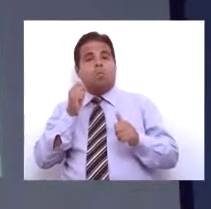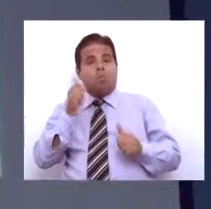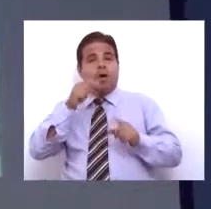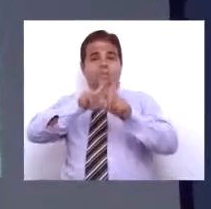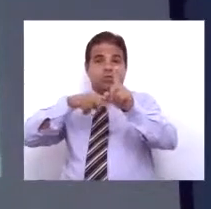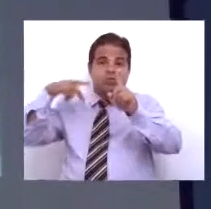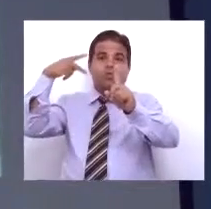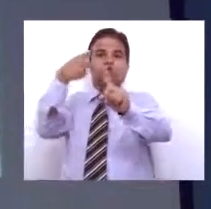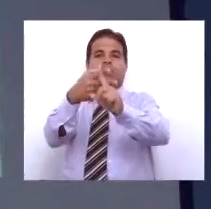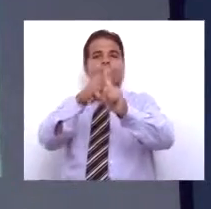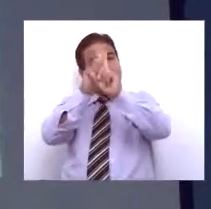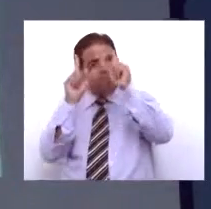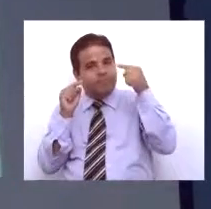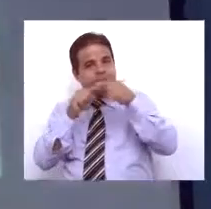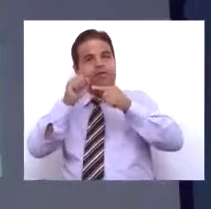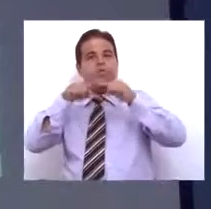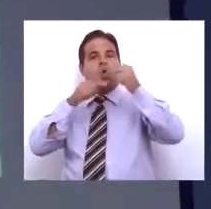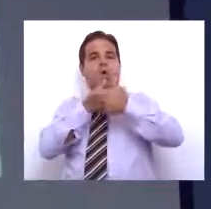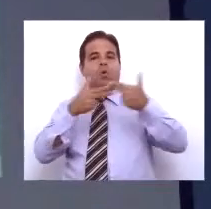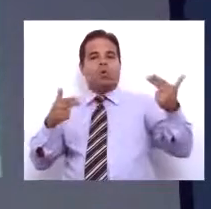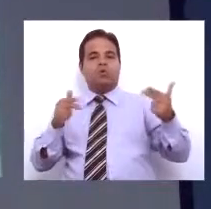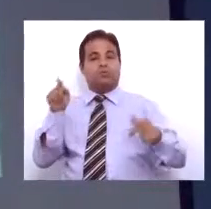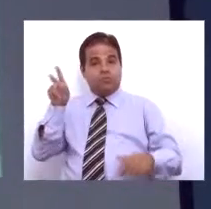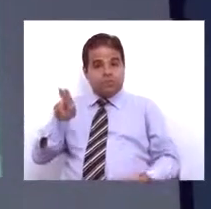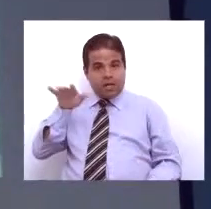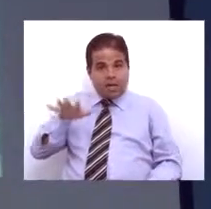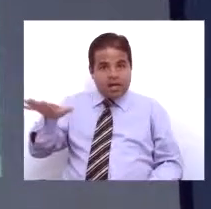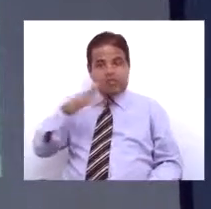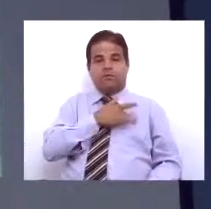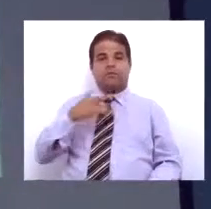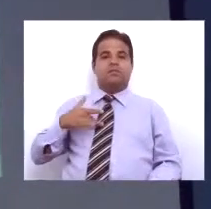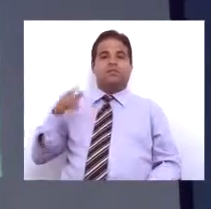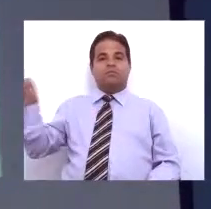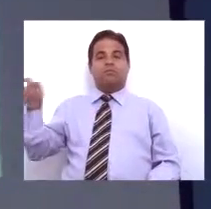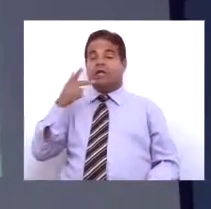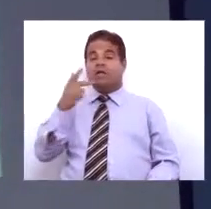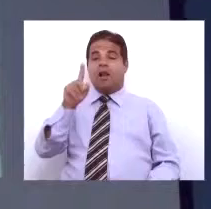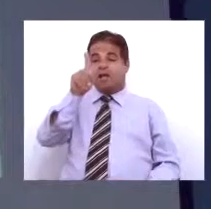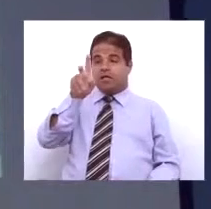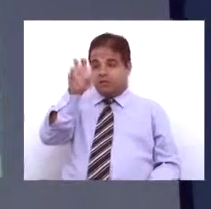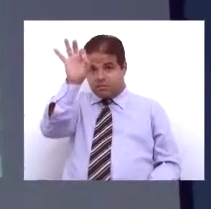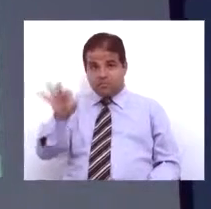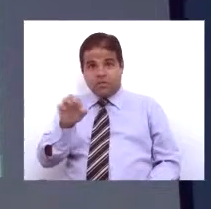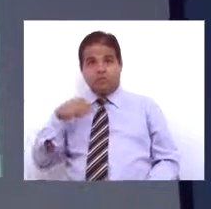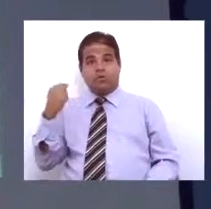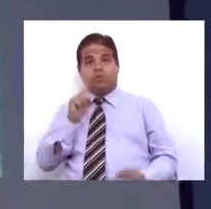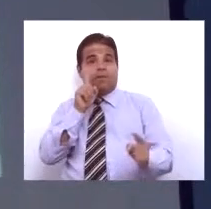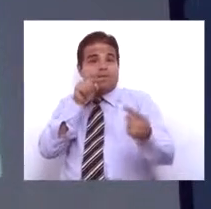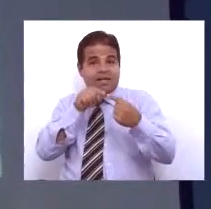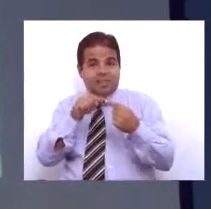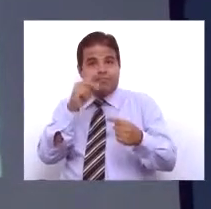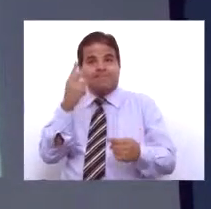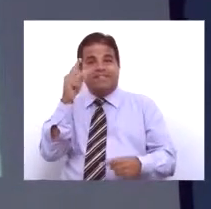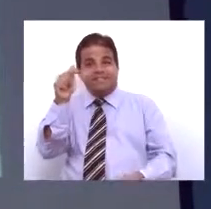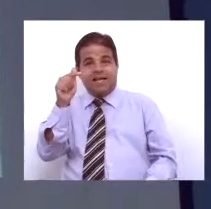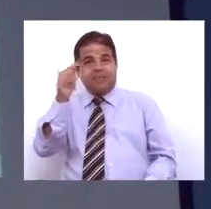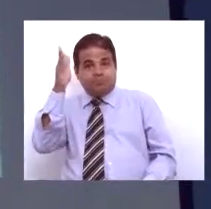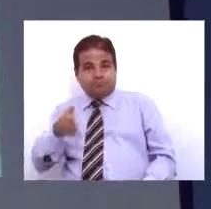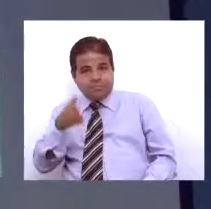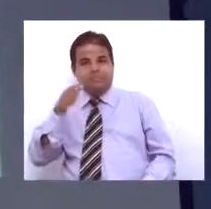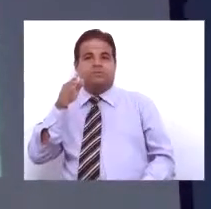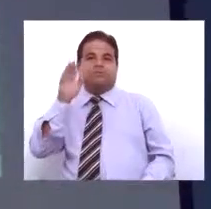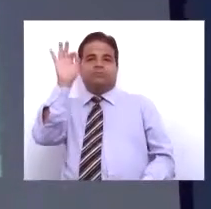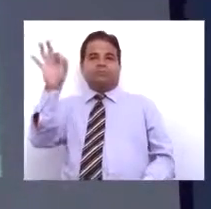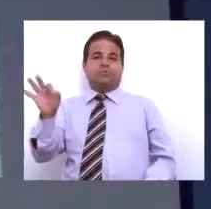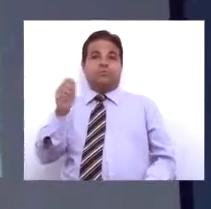dobramos a aplicação de recursos na saúde o imperativo constitucional fora em 15% nós aplicamos 27 6 por cento